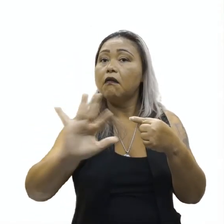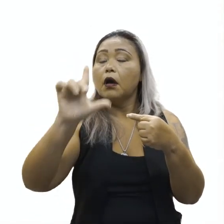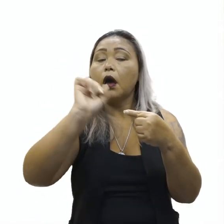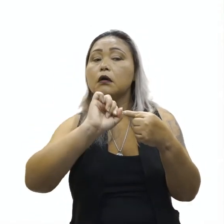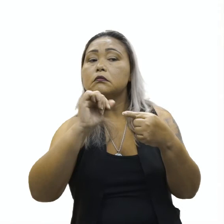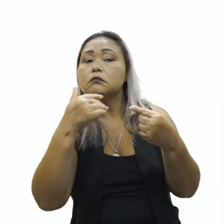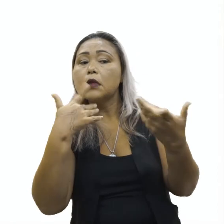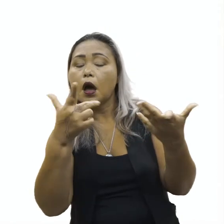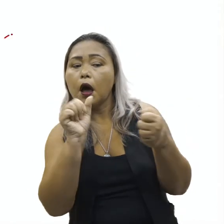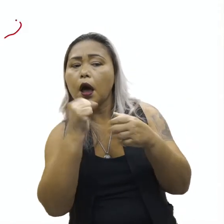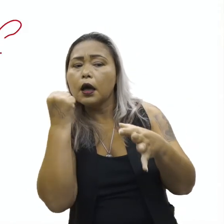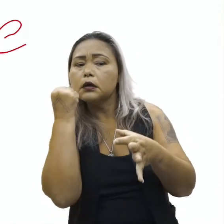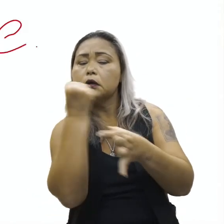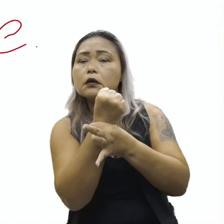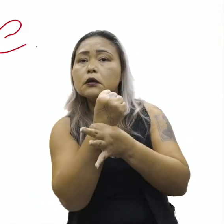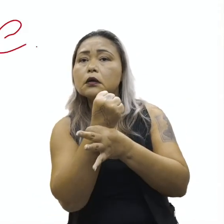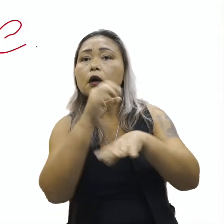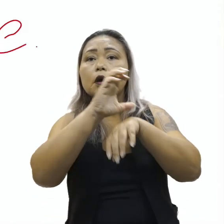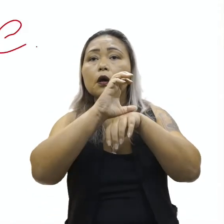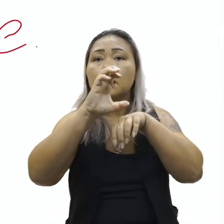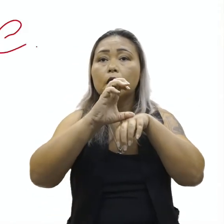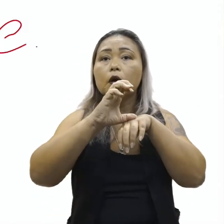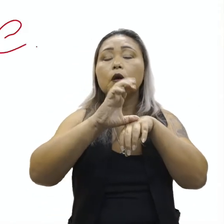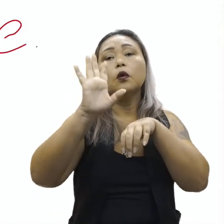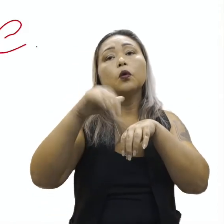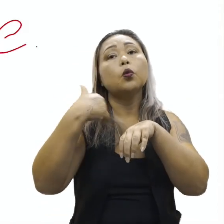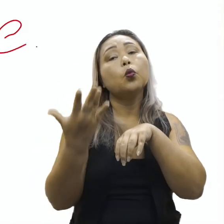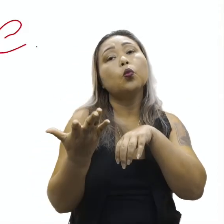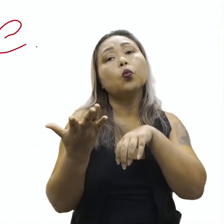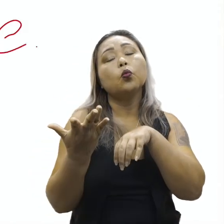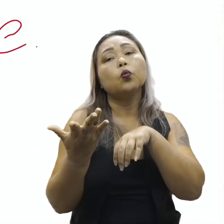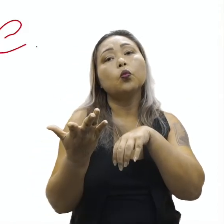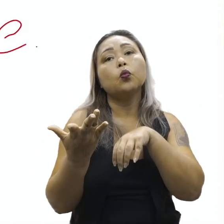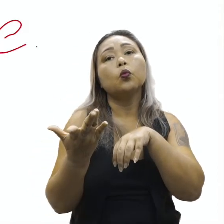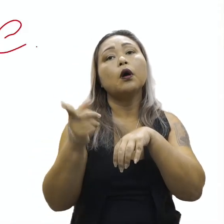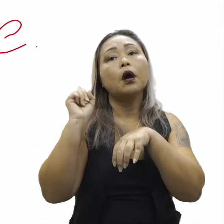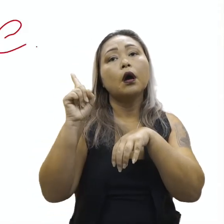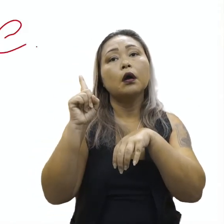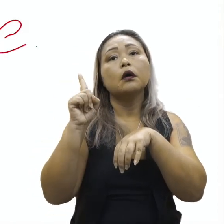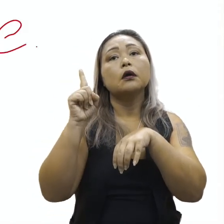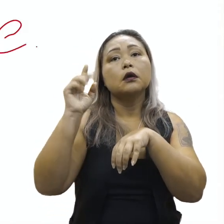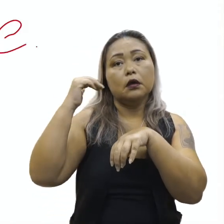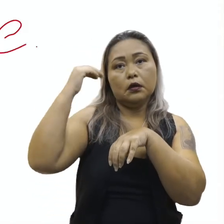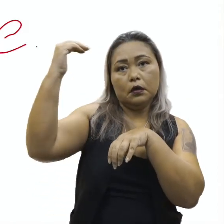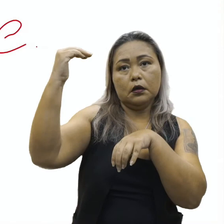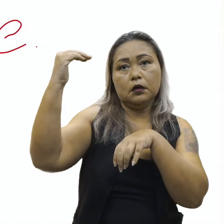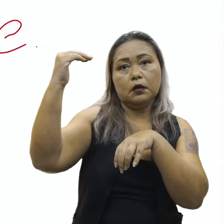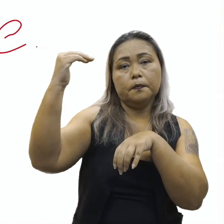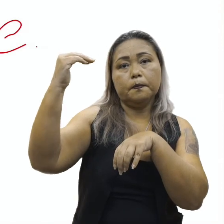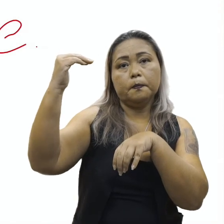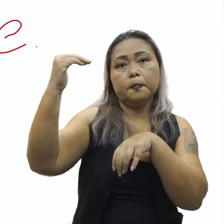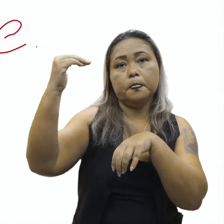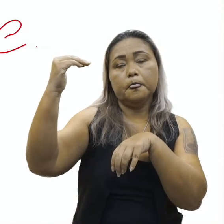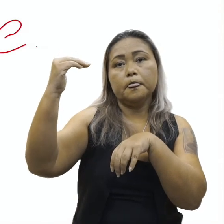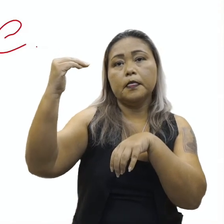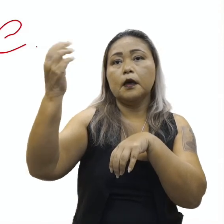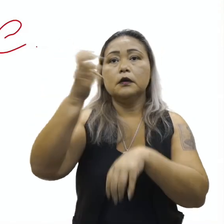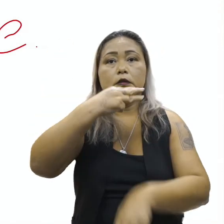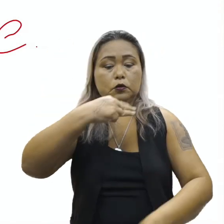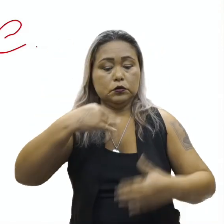às garantias constitucionais, ou seja, esses caras aqui, né, que são os